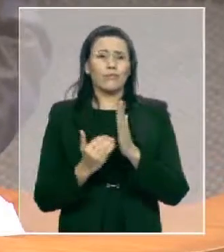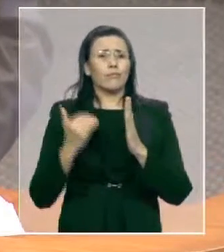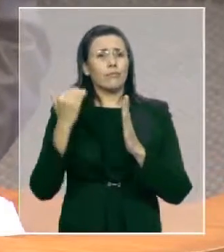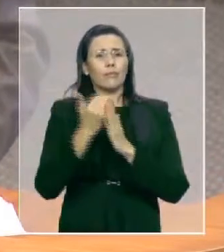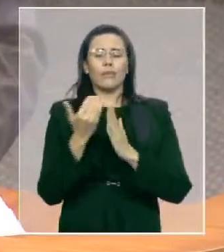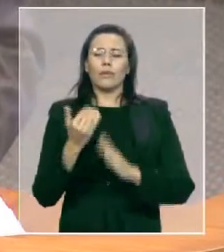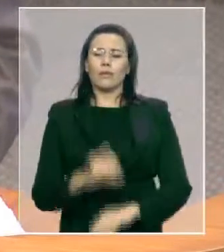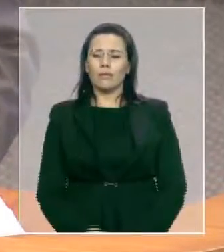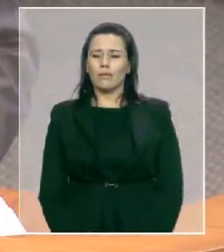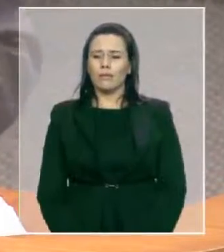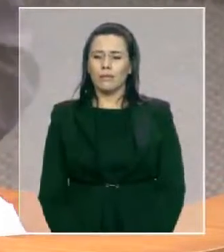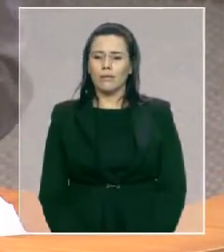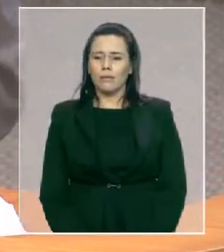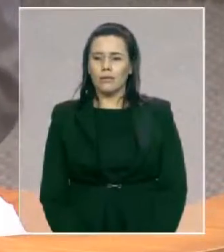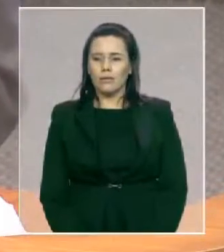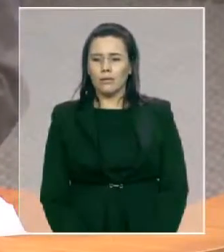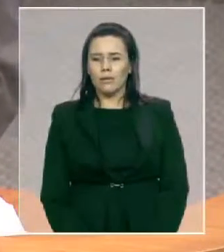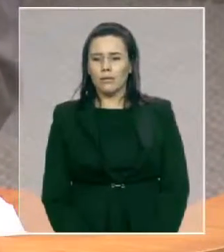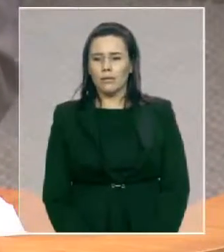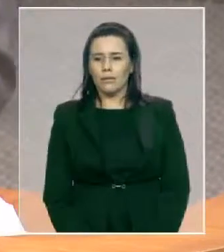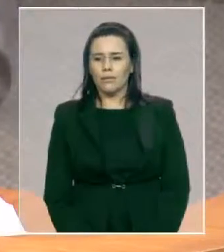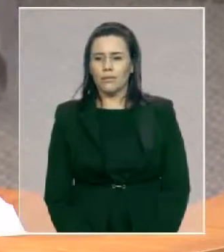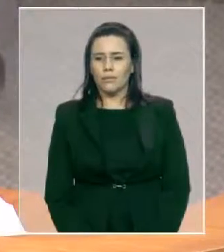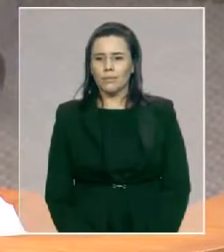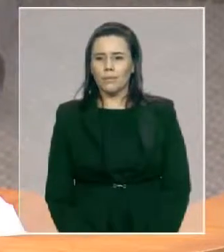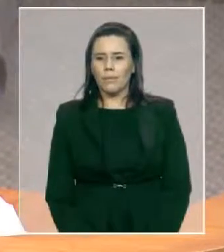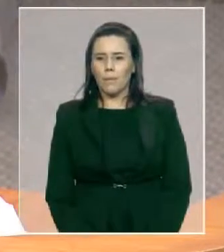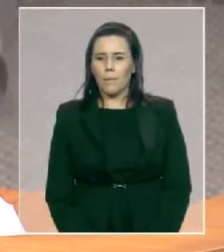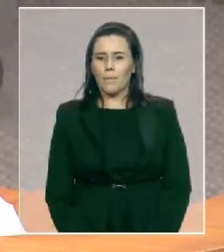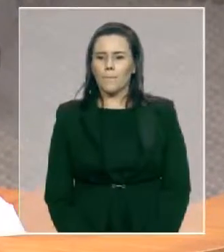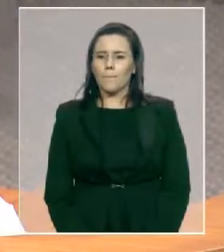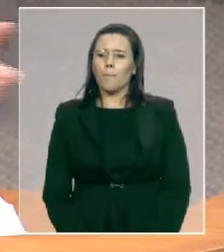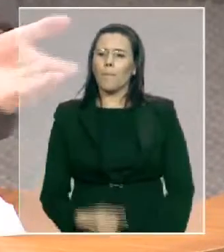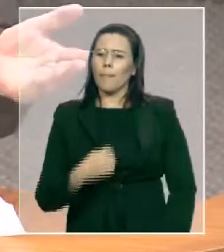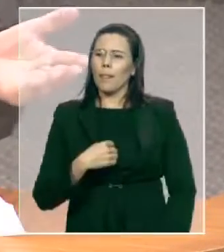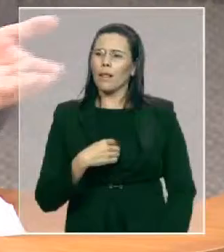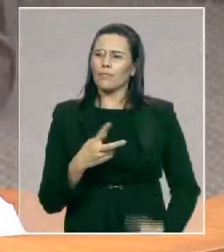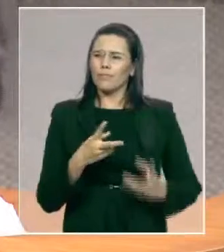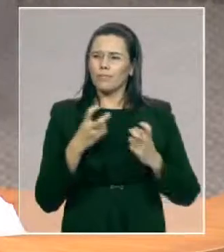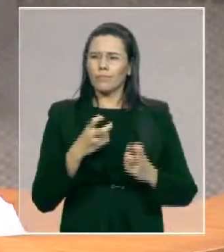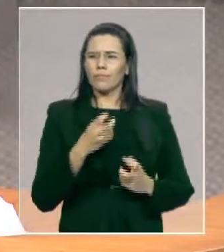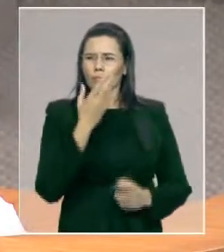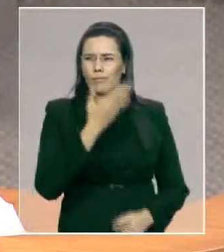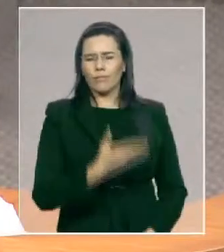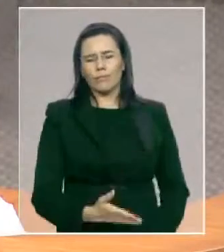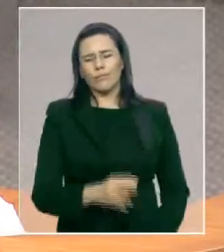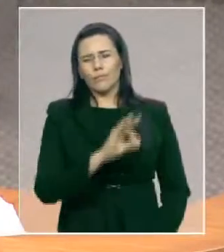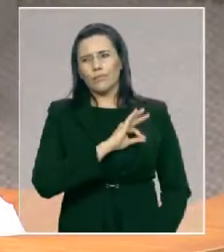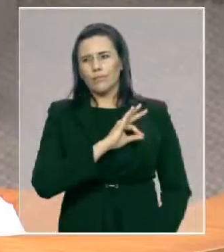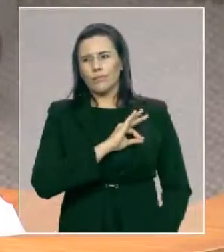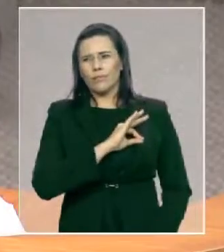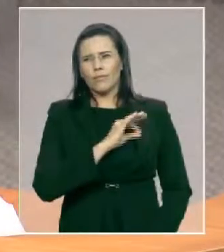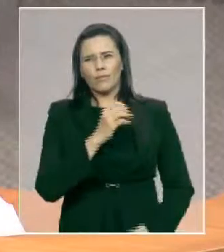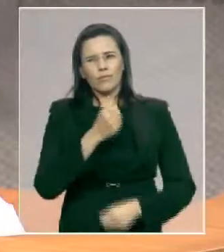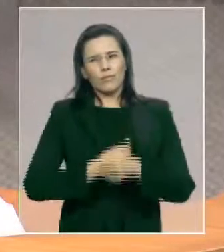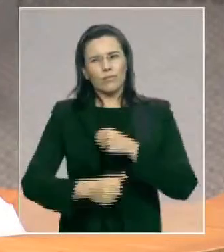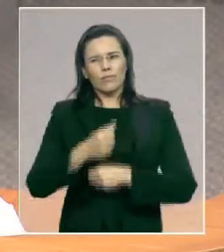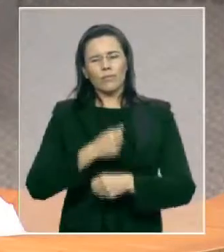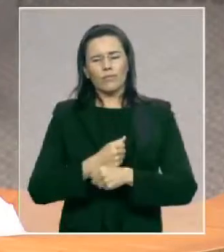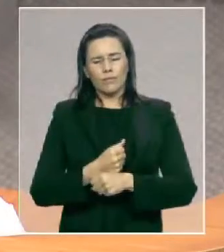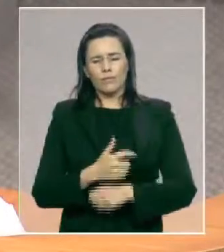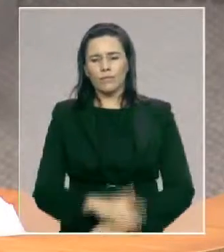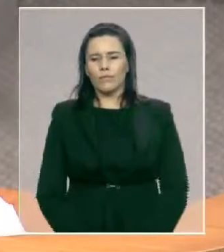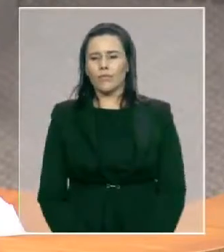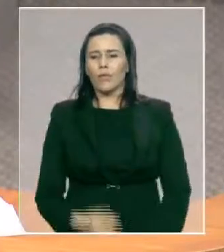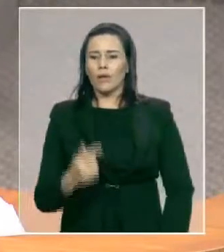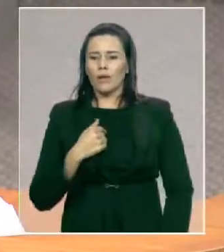ouvi aquele menino falar que quando eu assumi, em 2002, quando eu